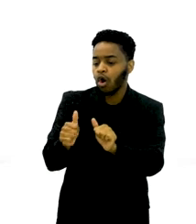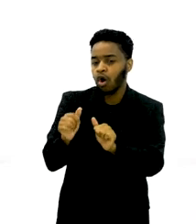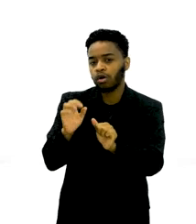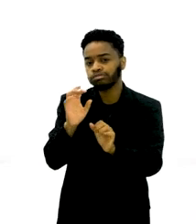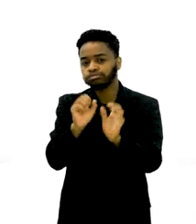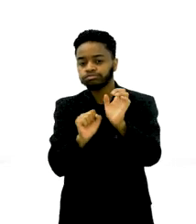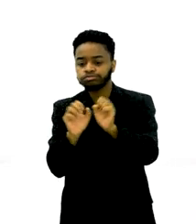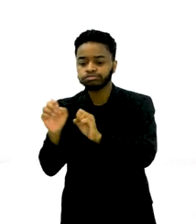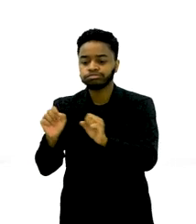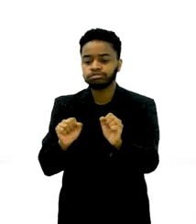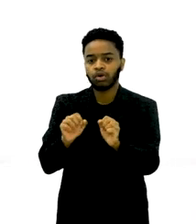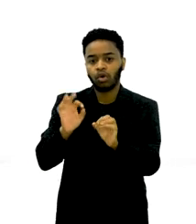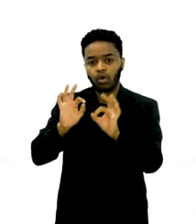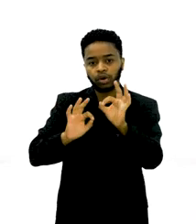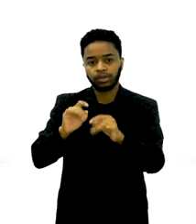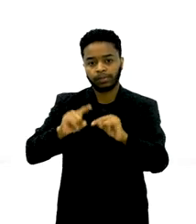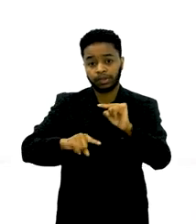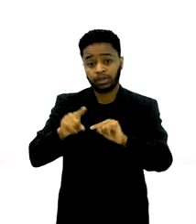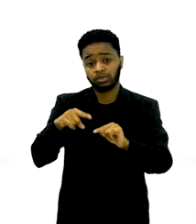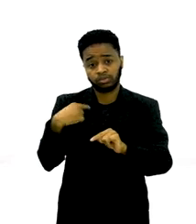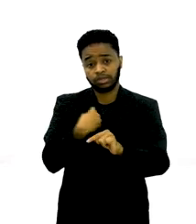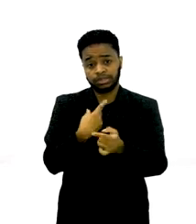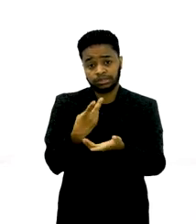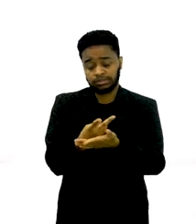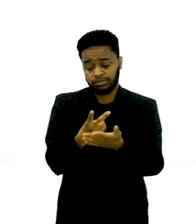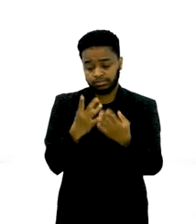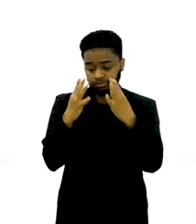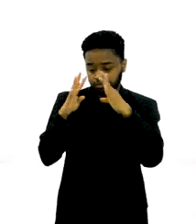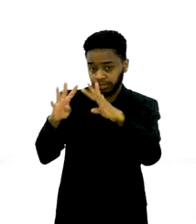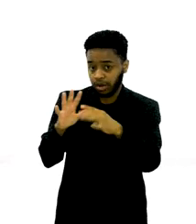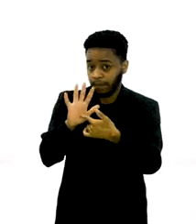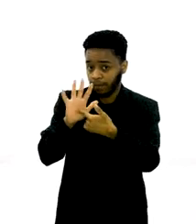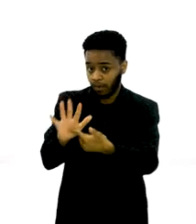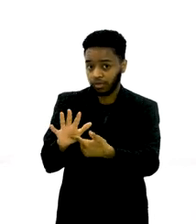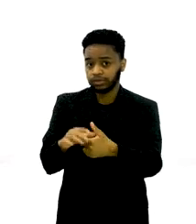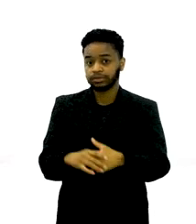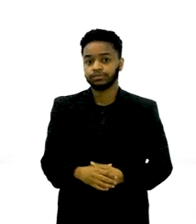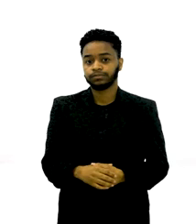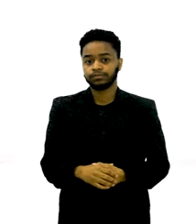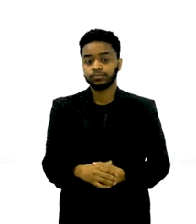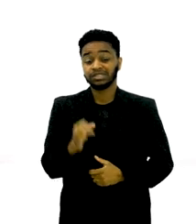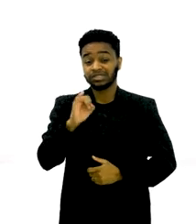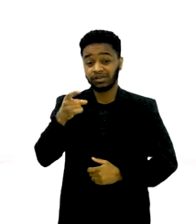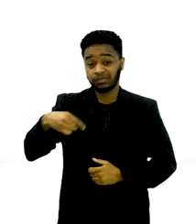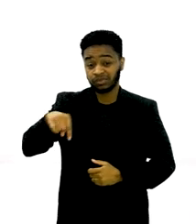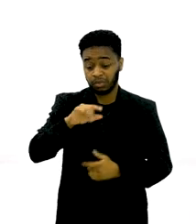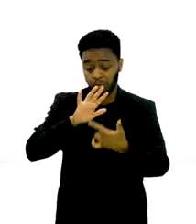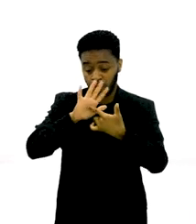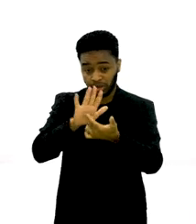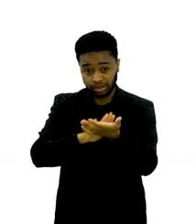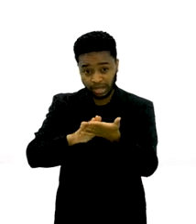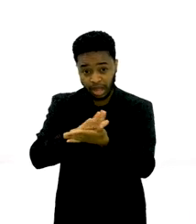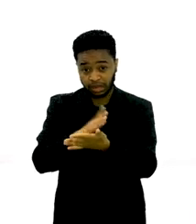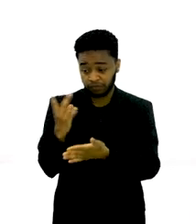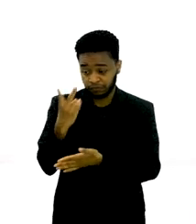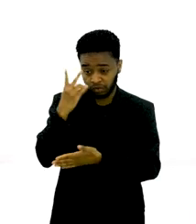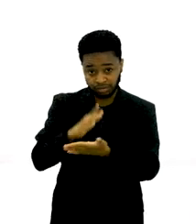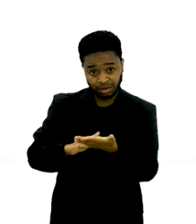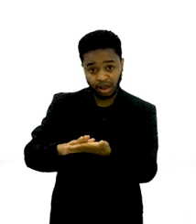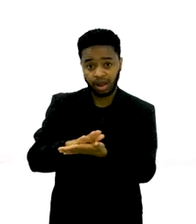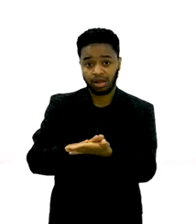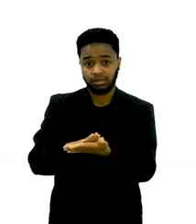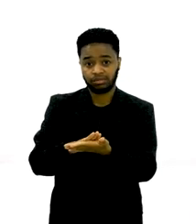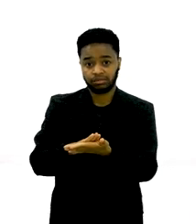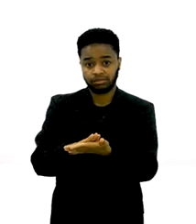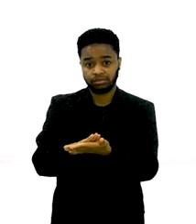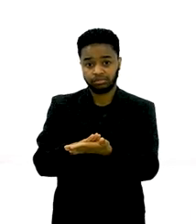escultores né então a gente chama atenção para isso então assim se você não não mostrar e não valorizar